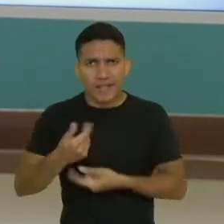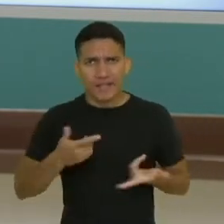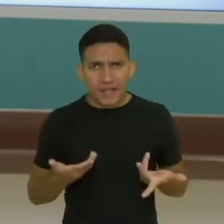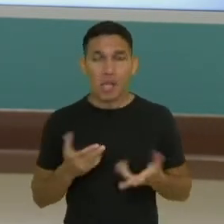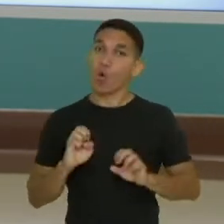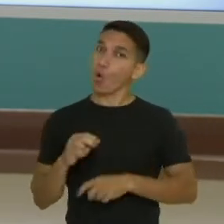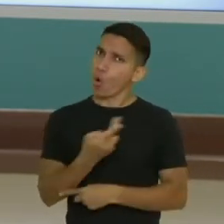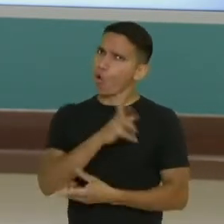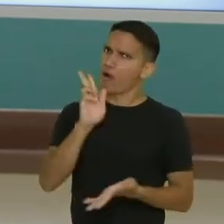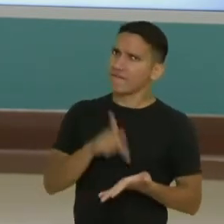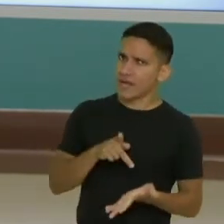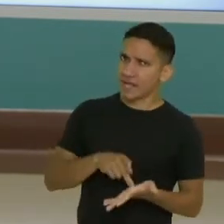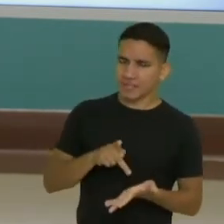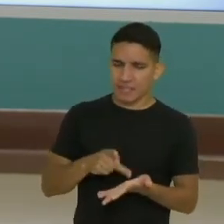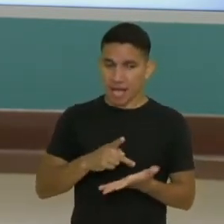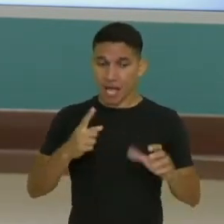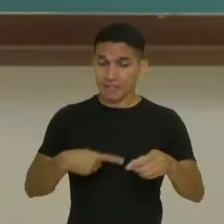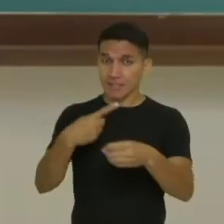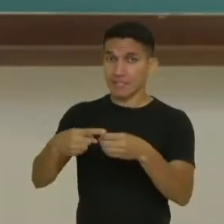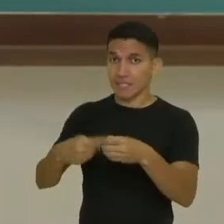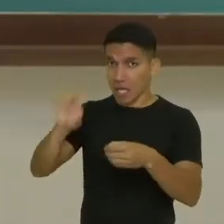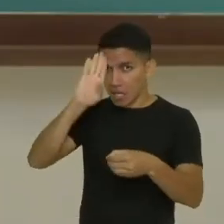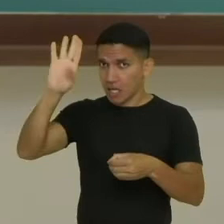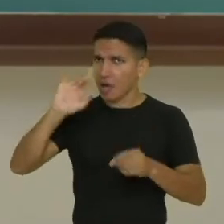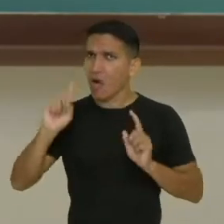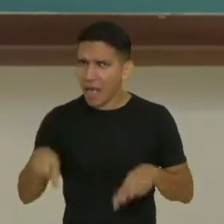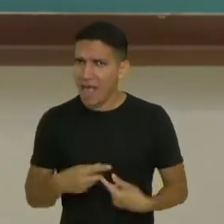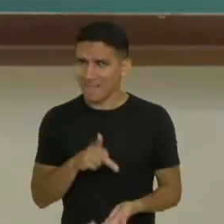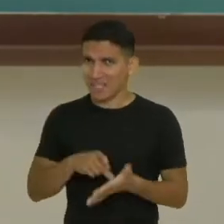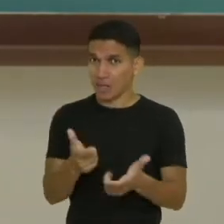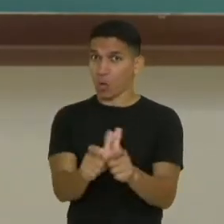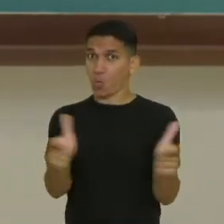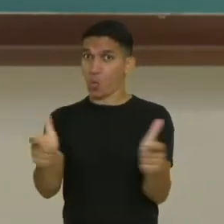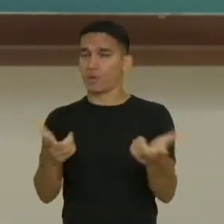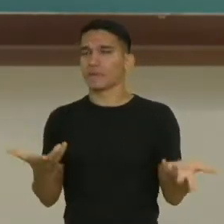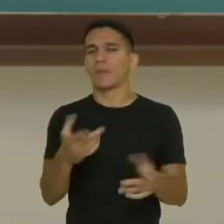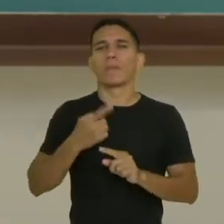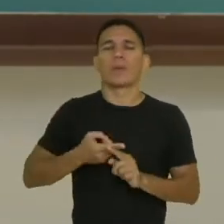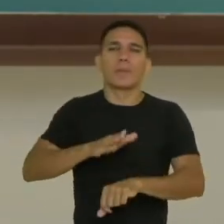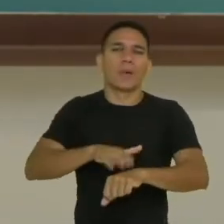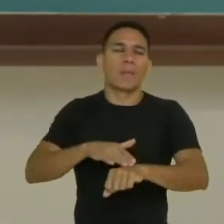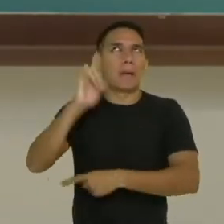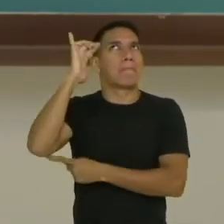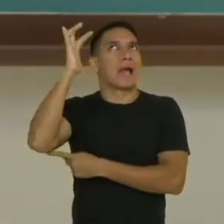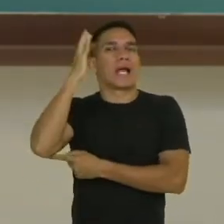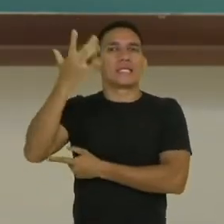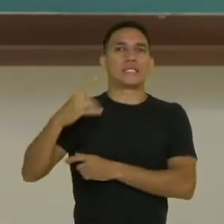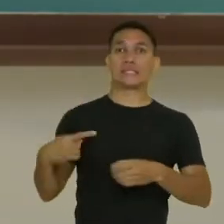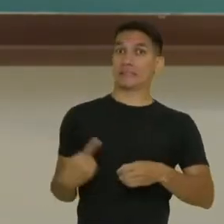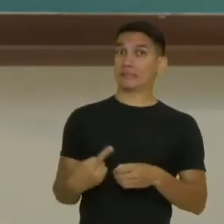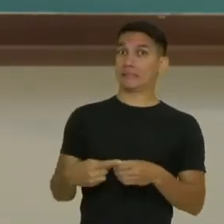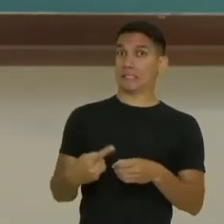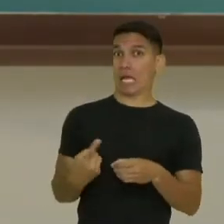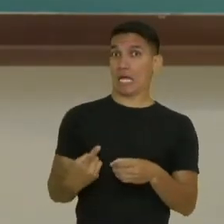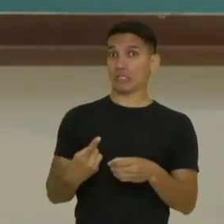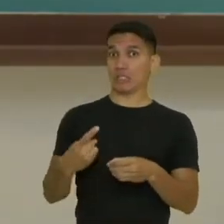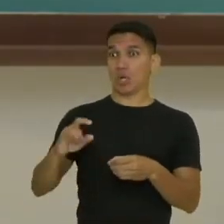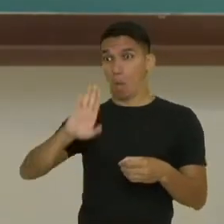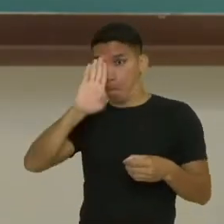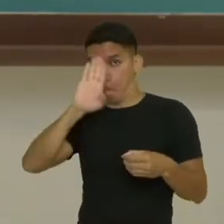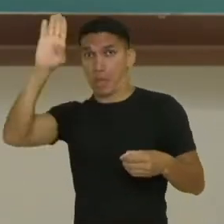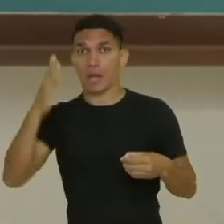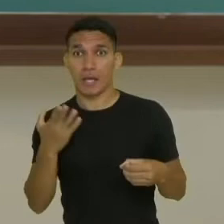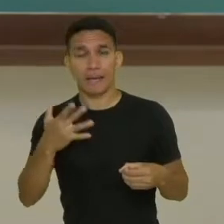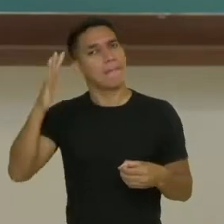muito grandes? Porque assim, quando nós pensamos em cidade global, se imagina aquela cidade que influencia muito